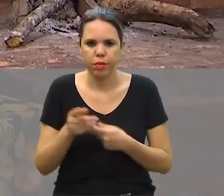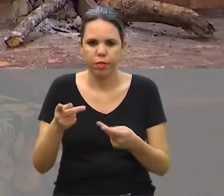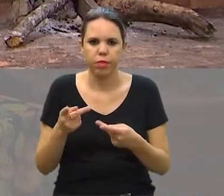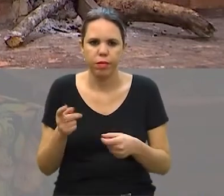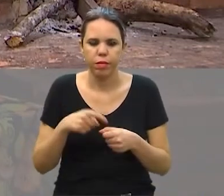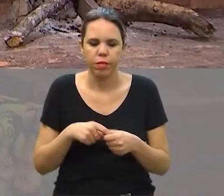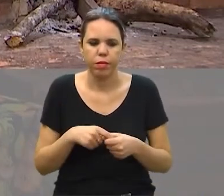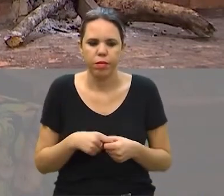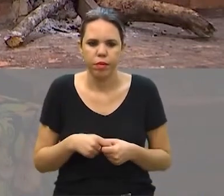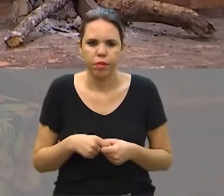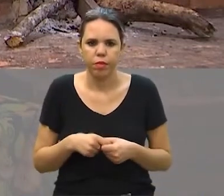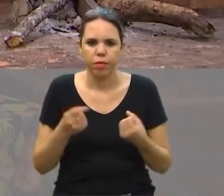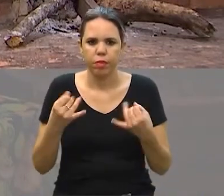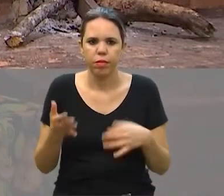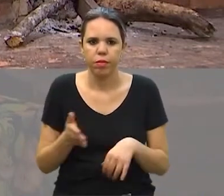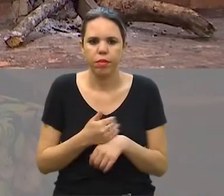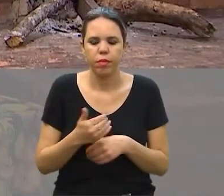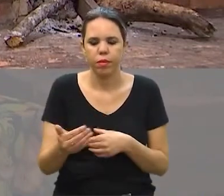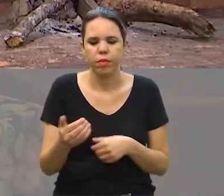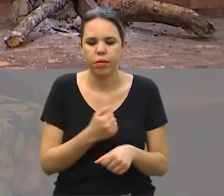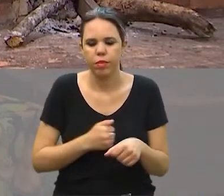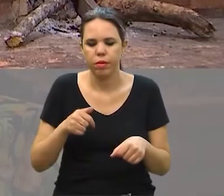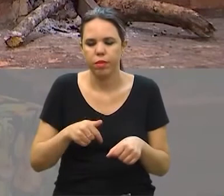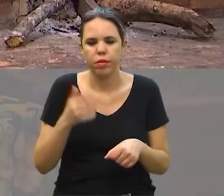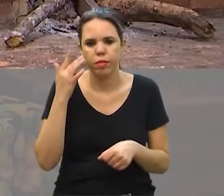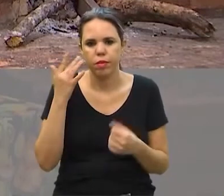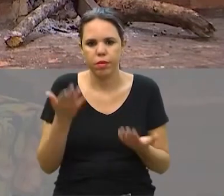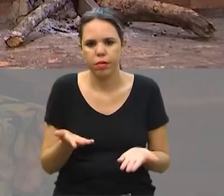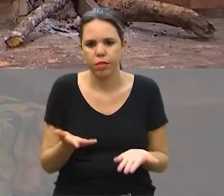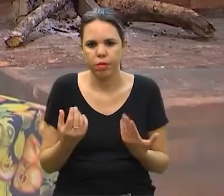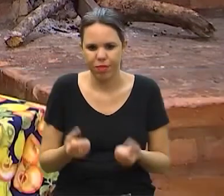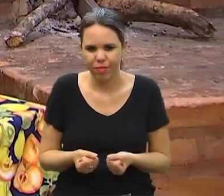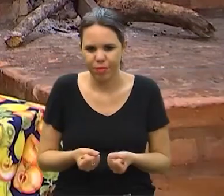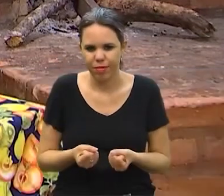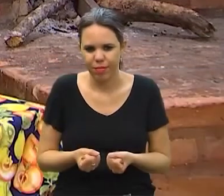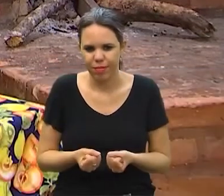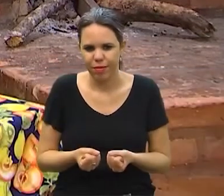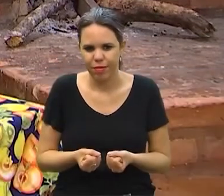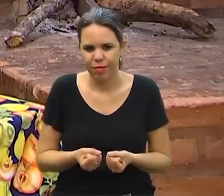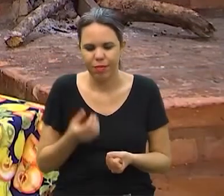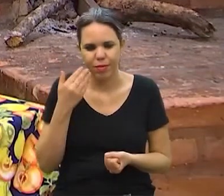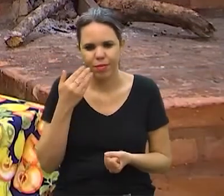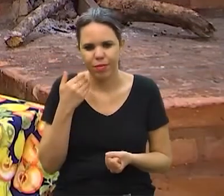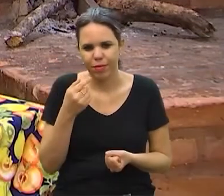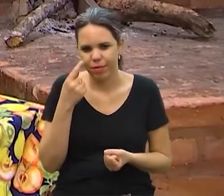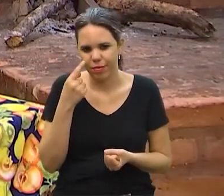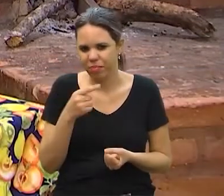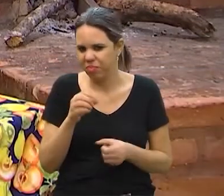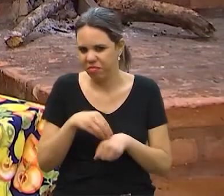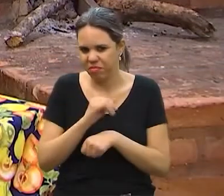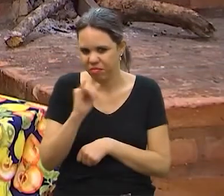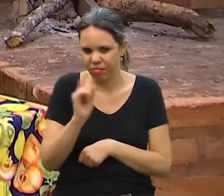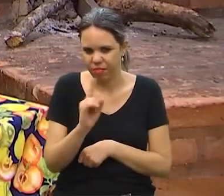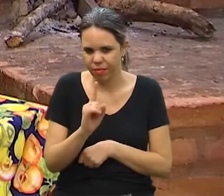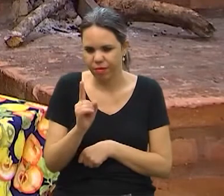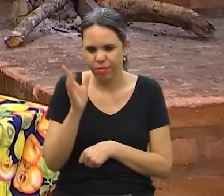chamar que eu volto. A gente dá spoiler? Né, da próxima receita, o que você acha? Vamos lá, vamos. Ela é muito boazinha, né? Eu não daria não,